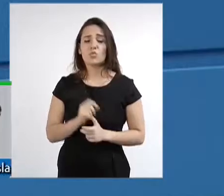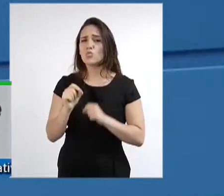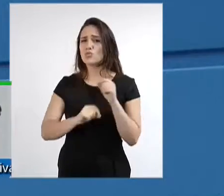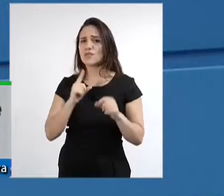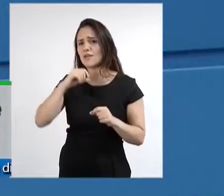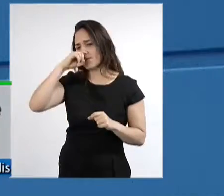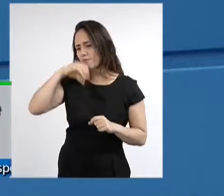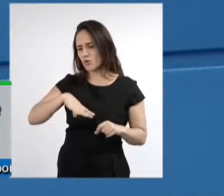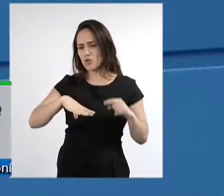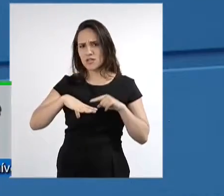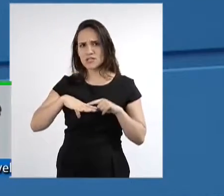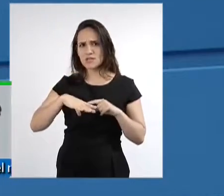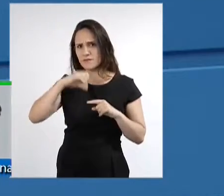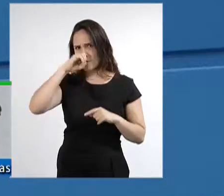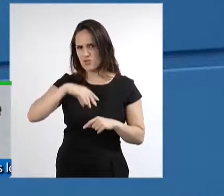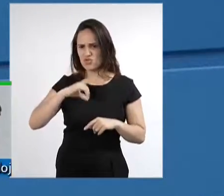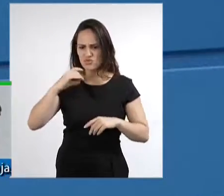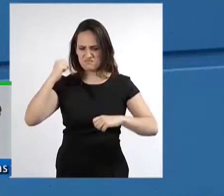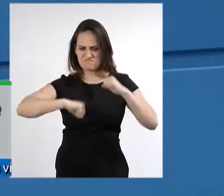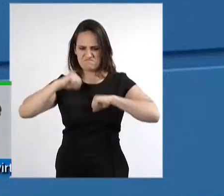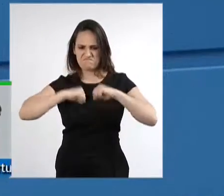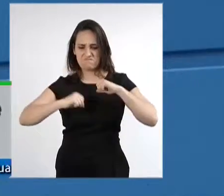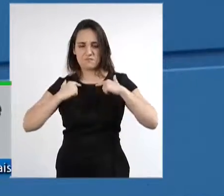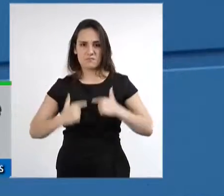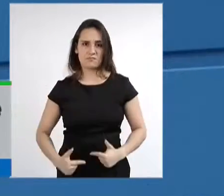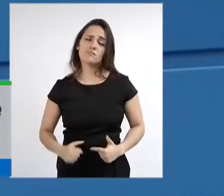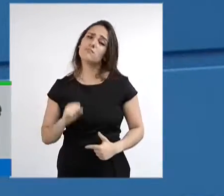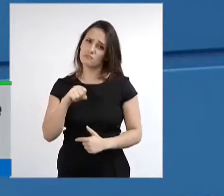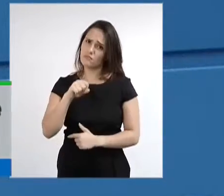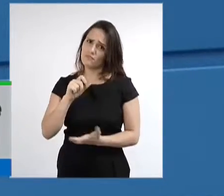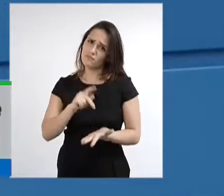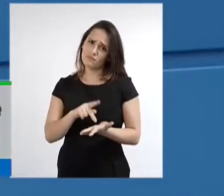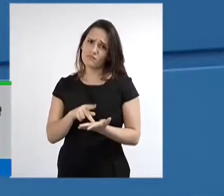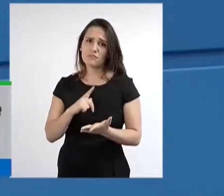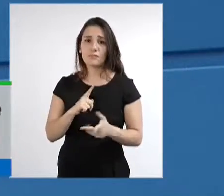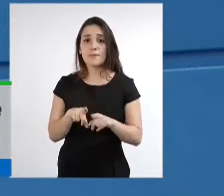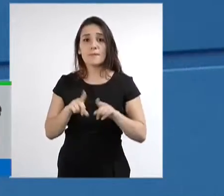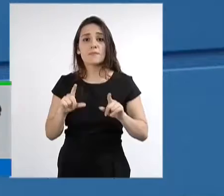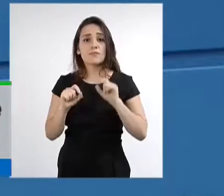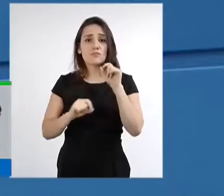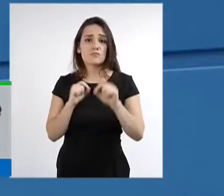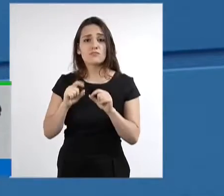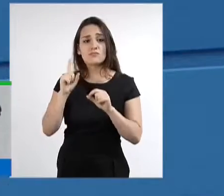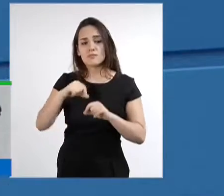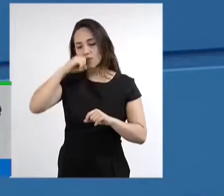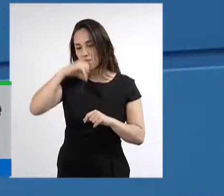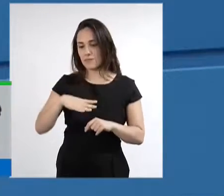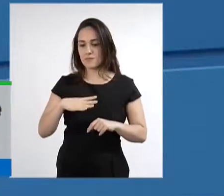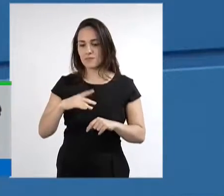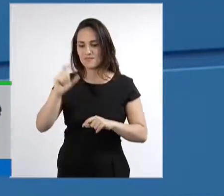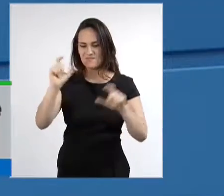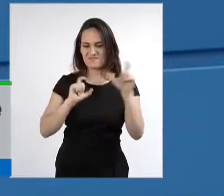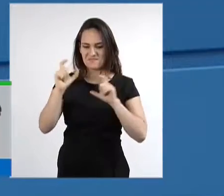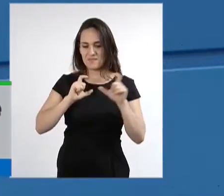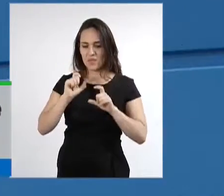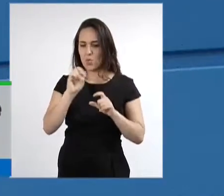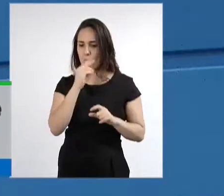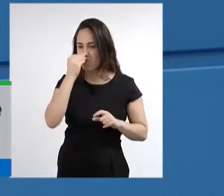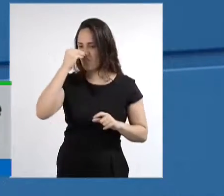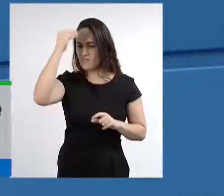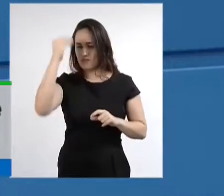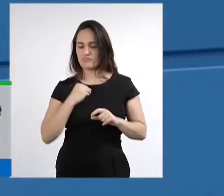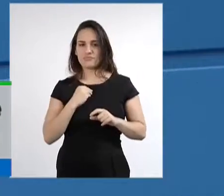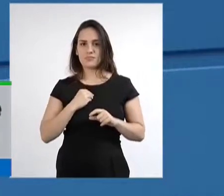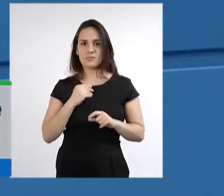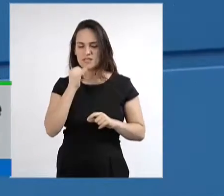violência não é só a violência física, e ela acontece, mas é a violência de ignorar,